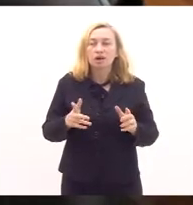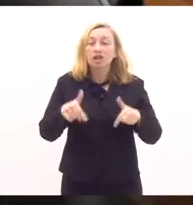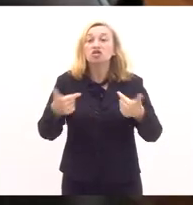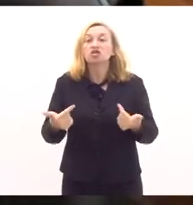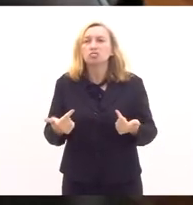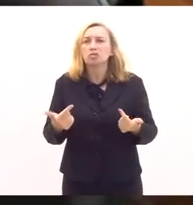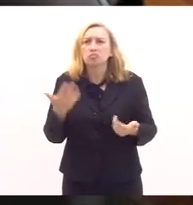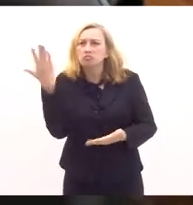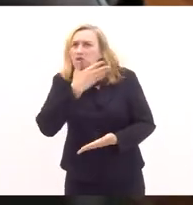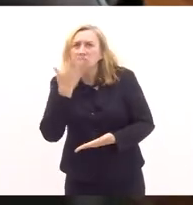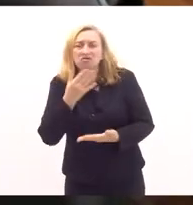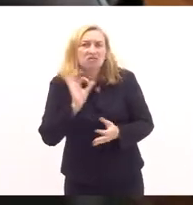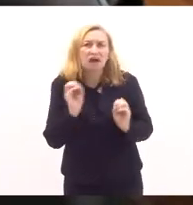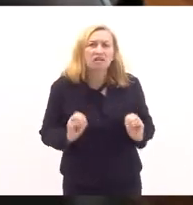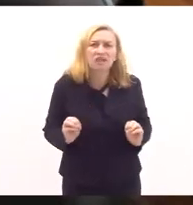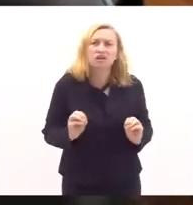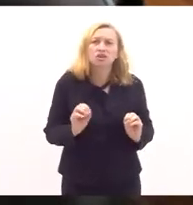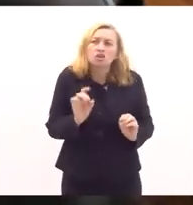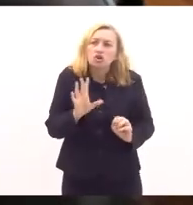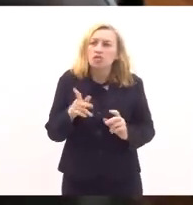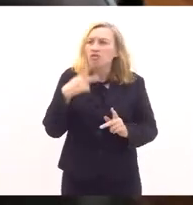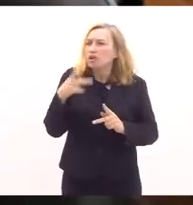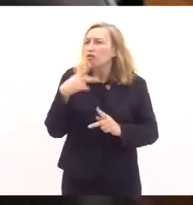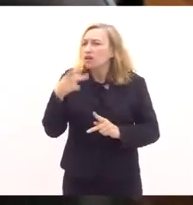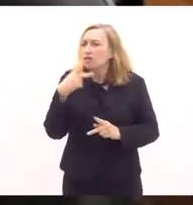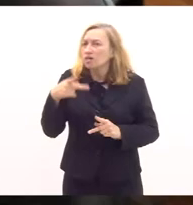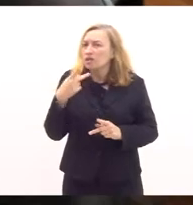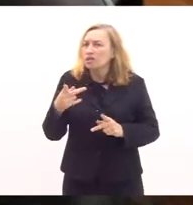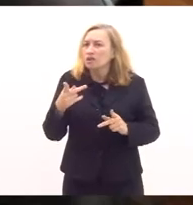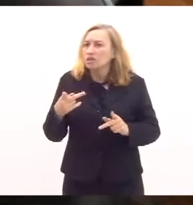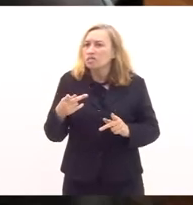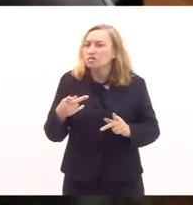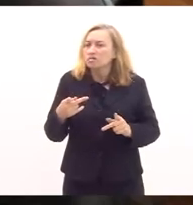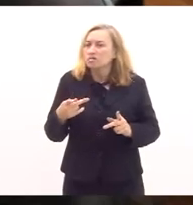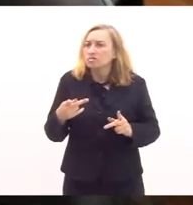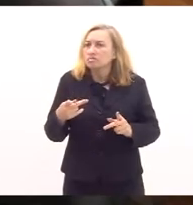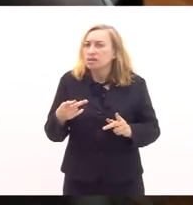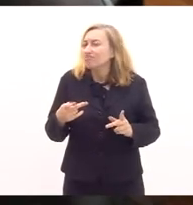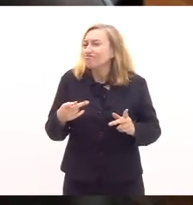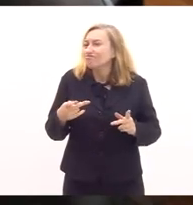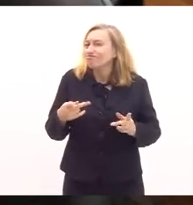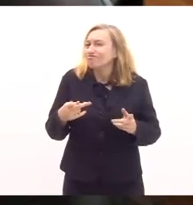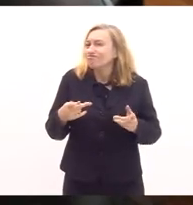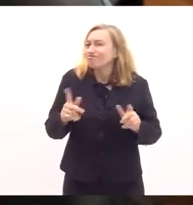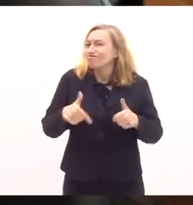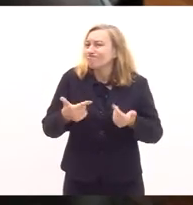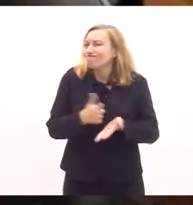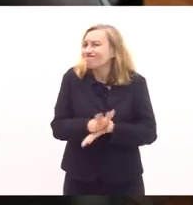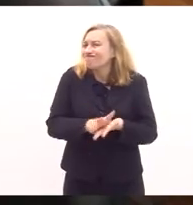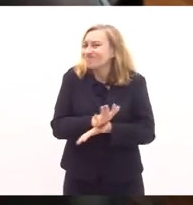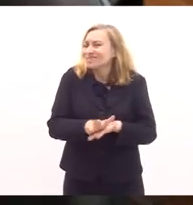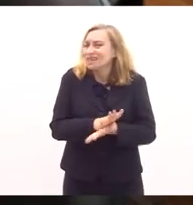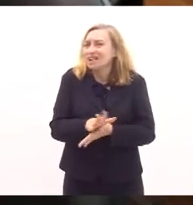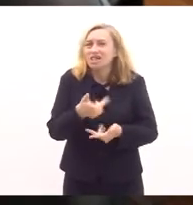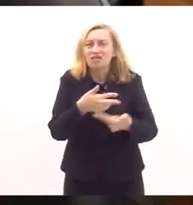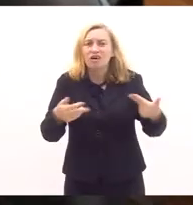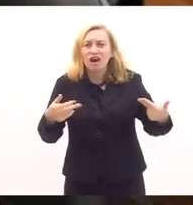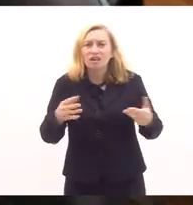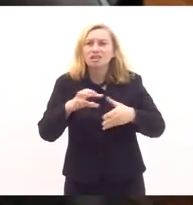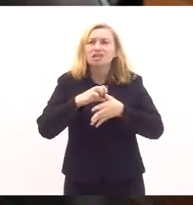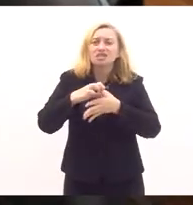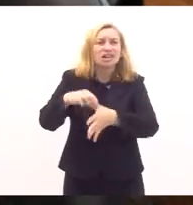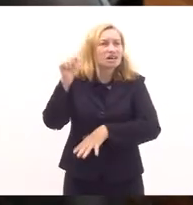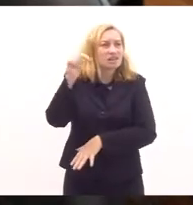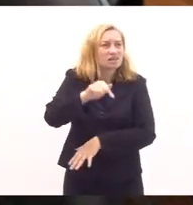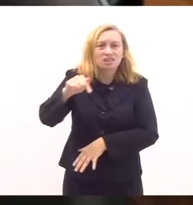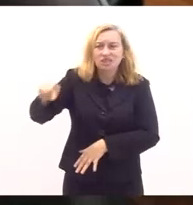nada. Enxugou gelo para... E aqui tem várias lideranças, várias personalidades aqui que precisa ser